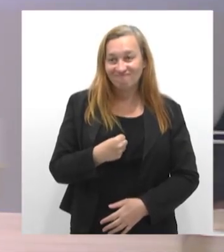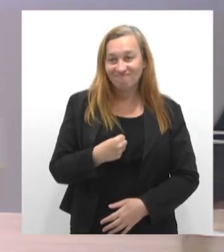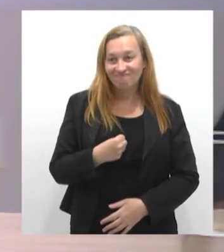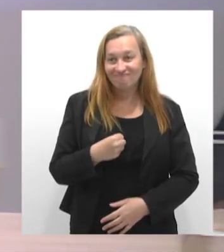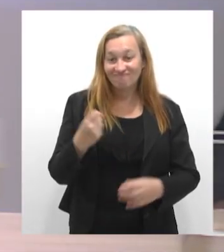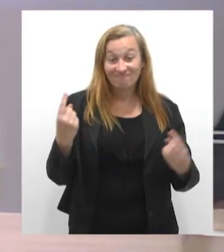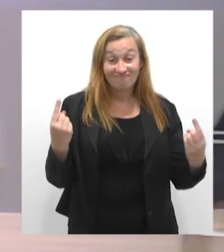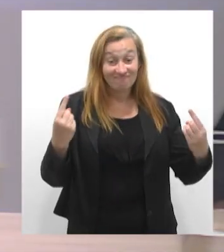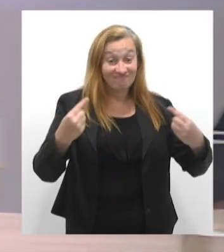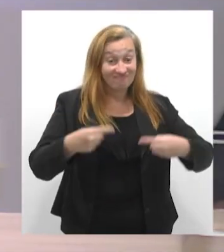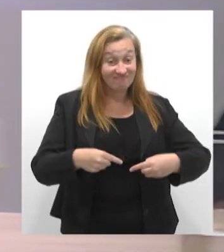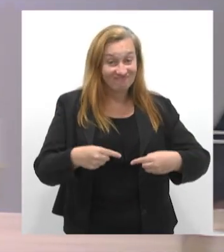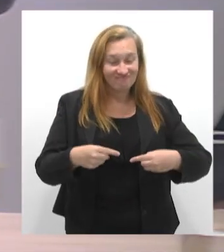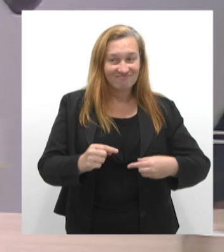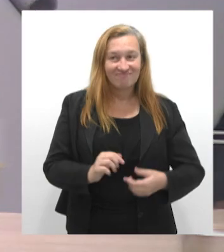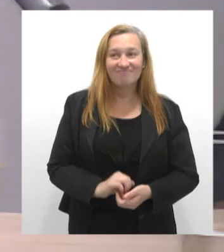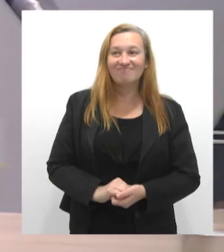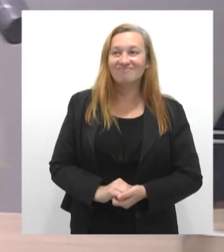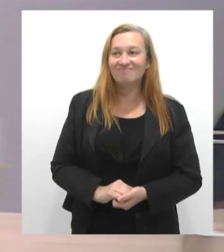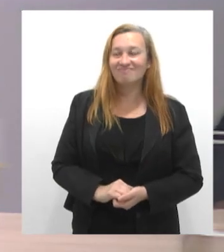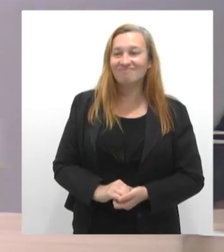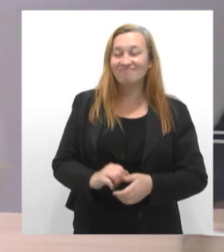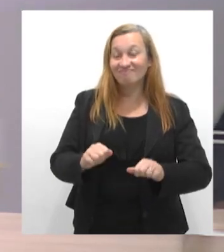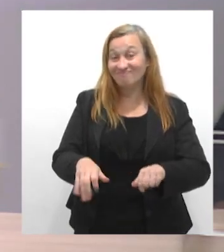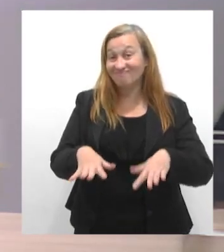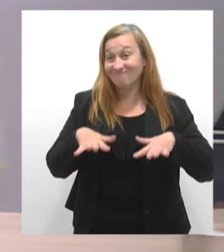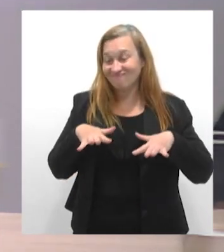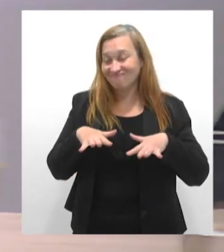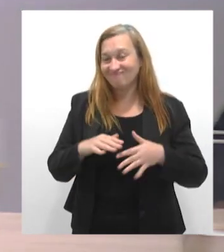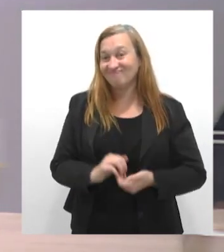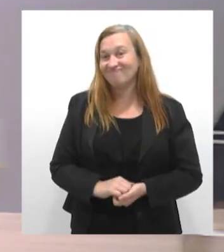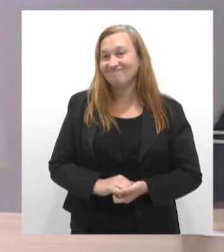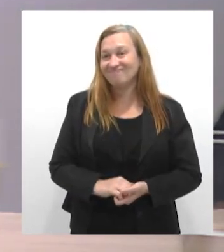embates no plenário.